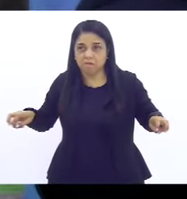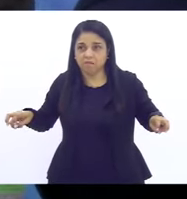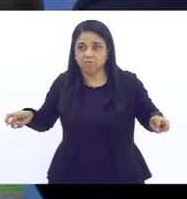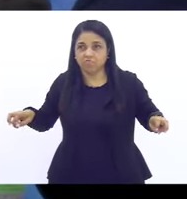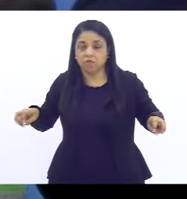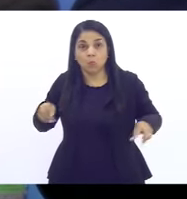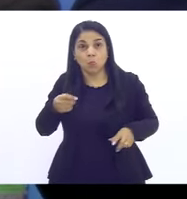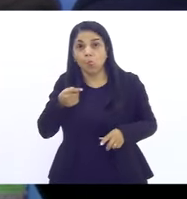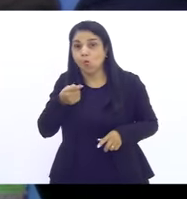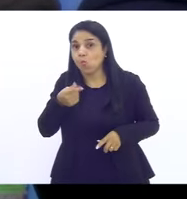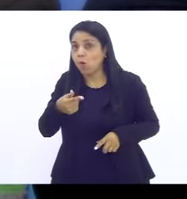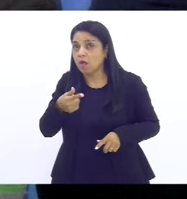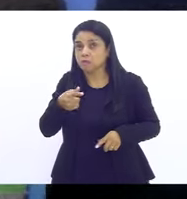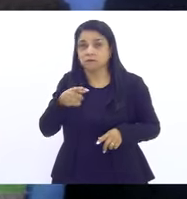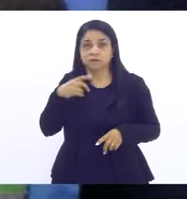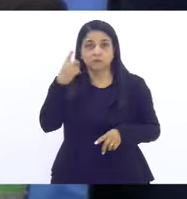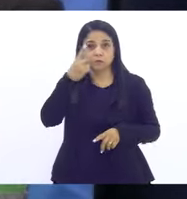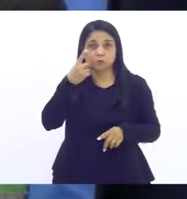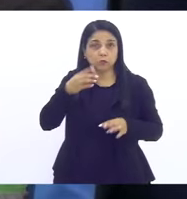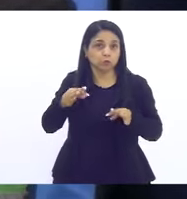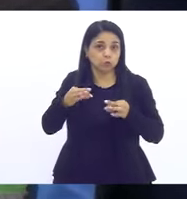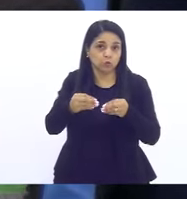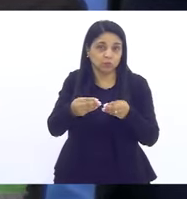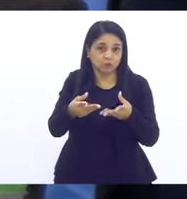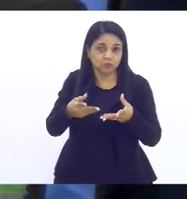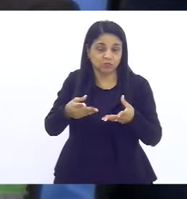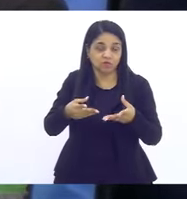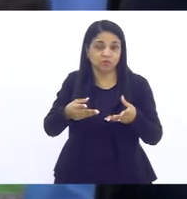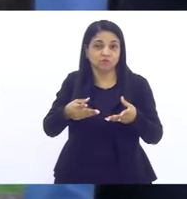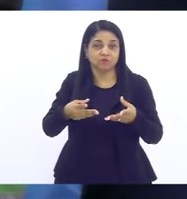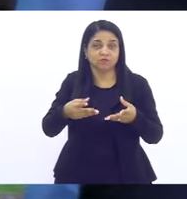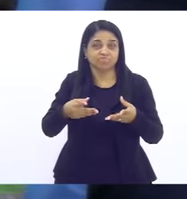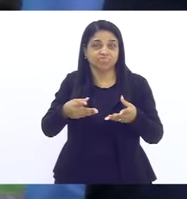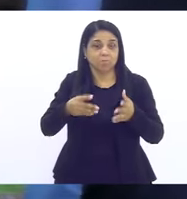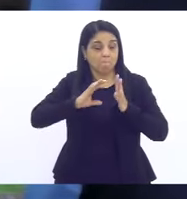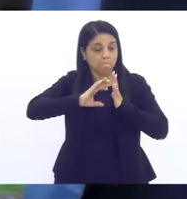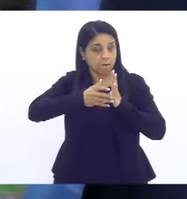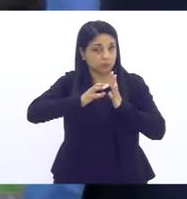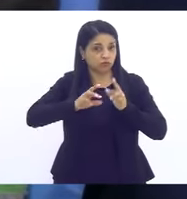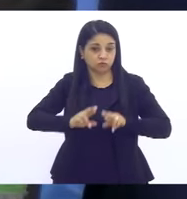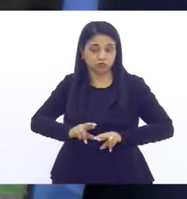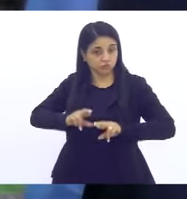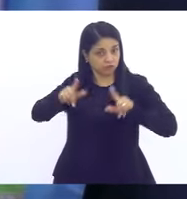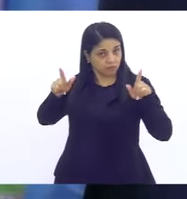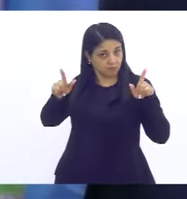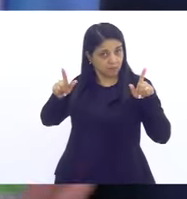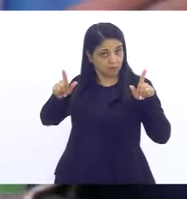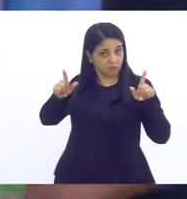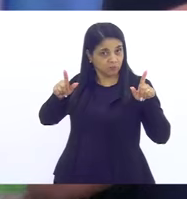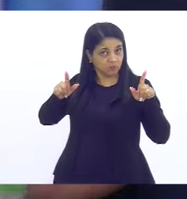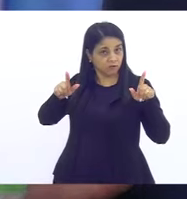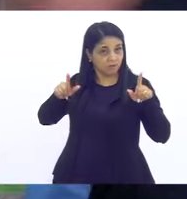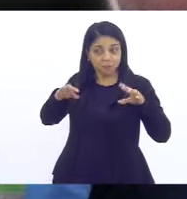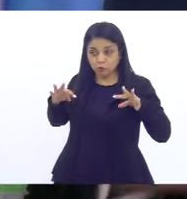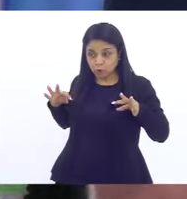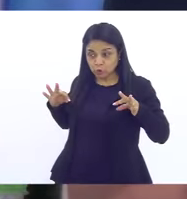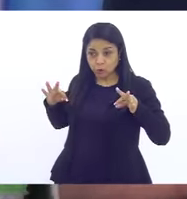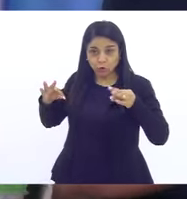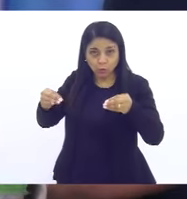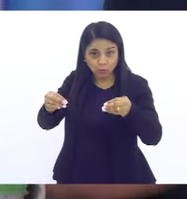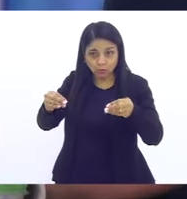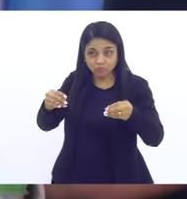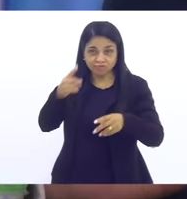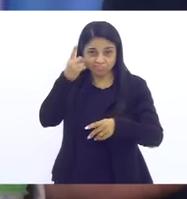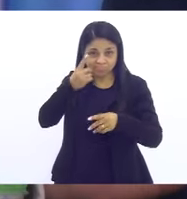todo aqui sentado, correntes ideológicas totalmente diferentes uma da outra, mas todo mundo com o mesmo